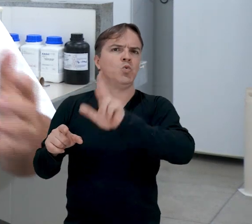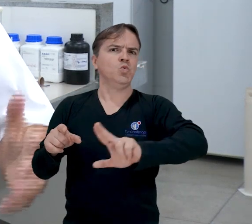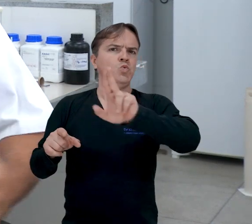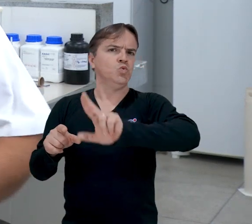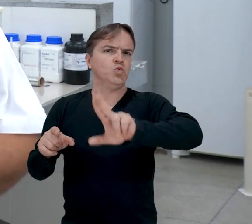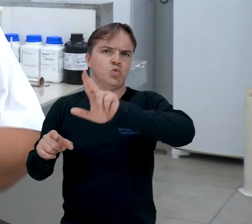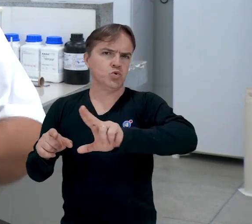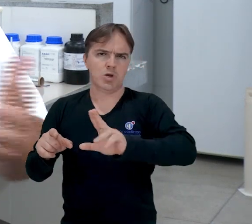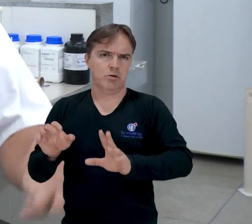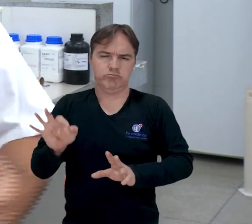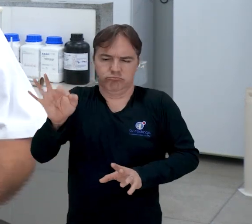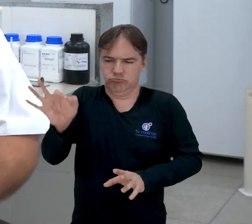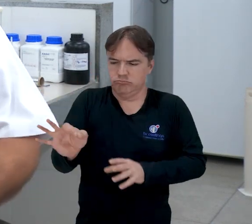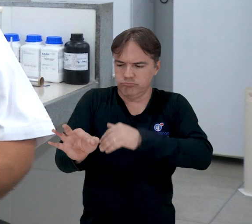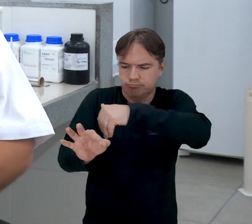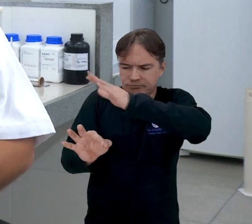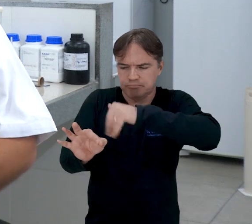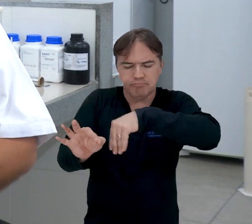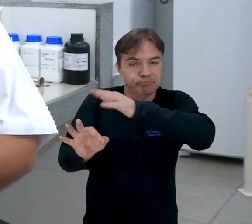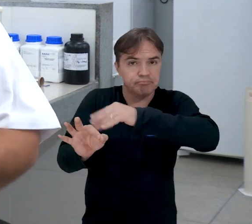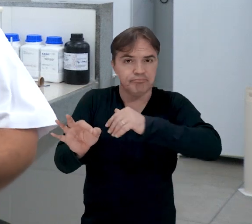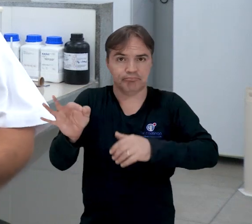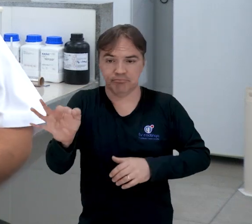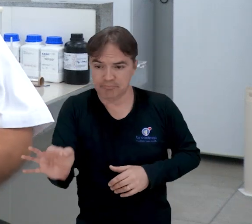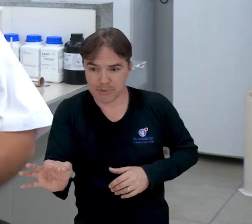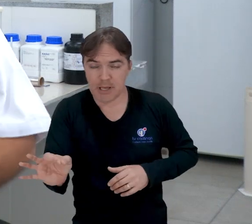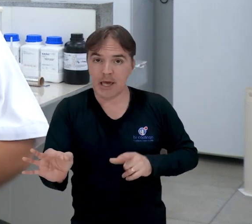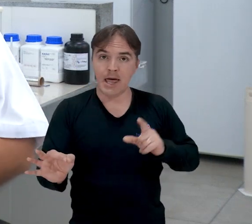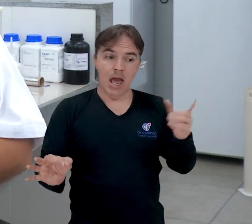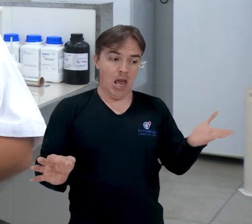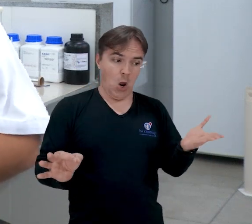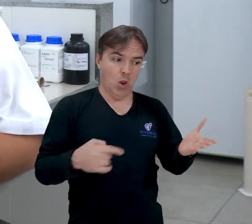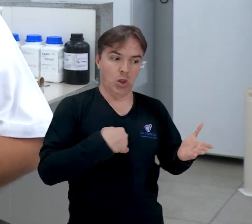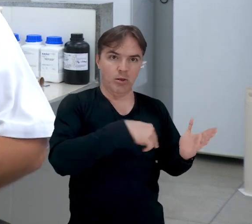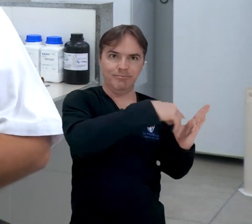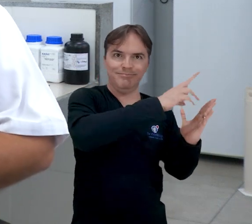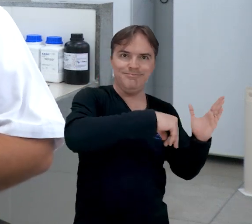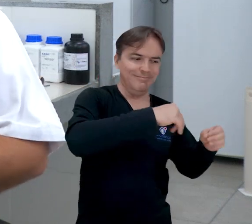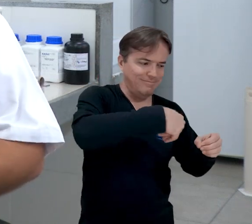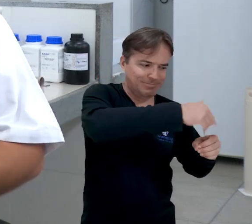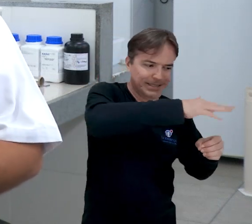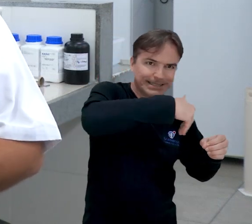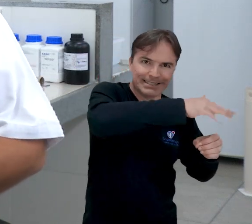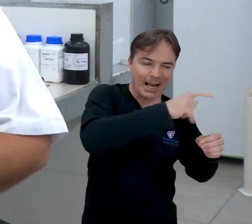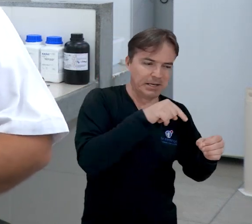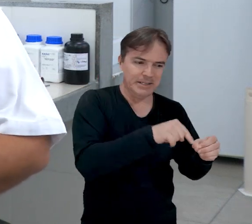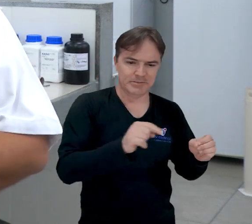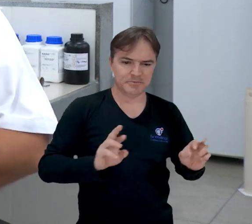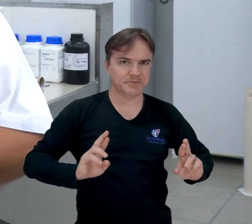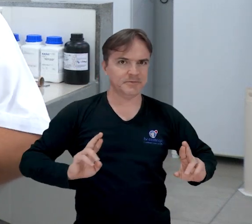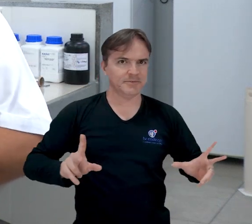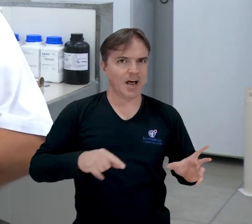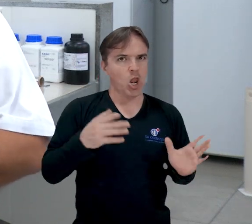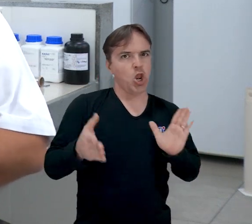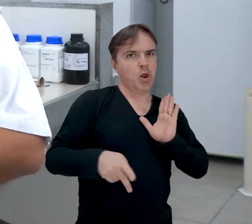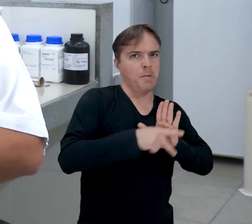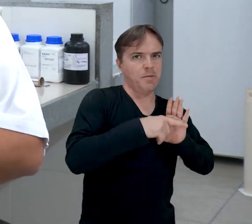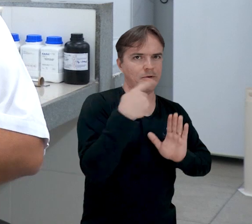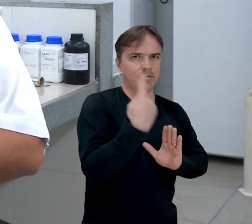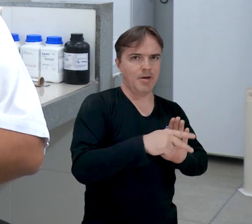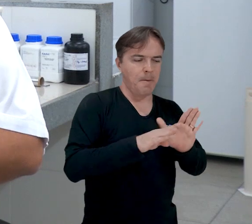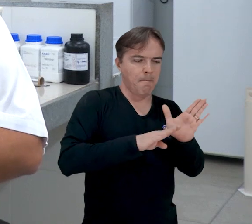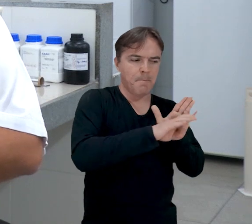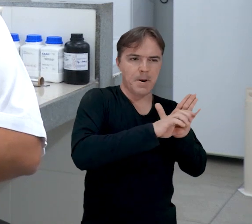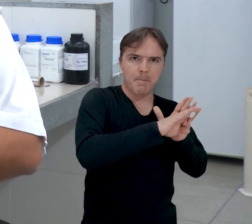meio industrial, no meio comercial, etc. E testamos a nossa, que era uma camada tripla, de polímero condutor,